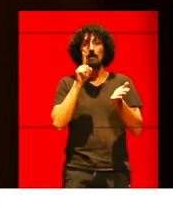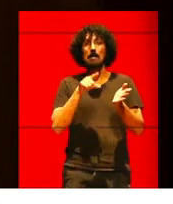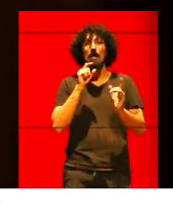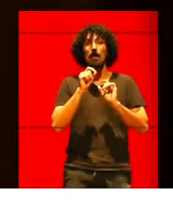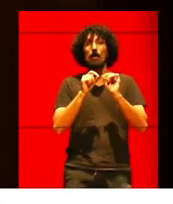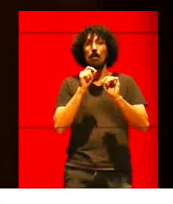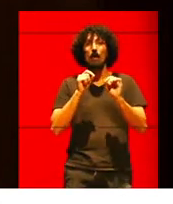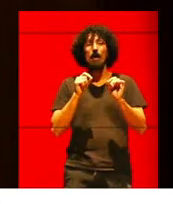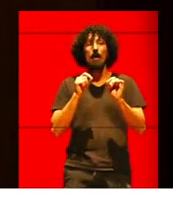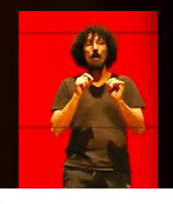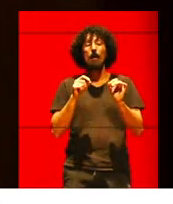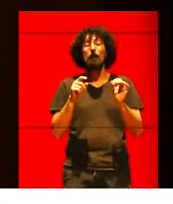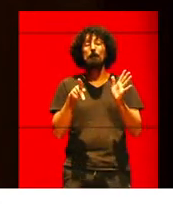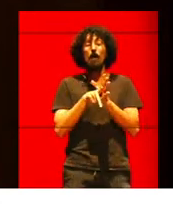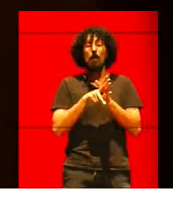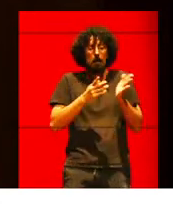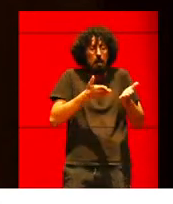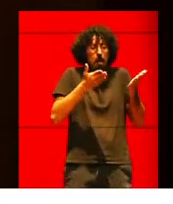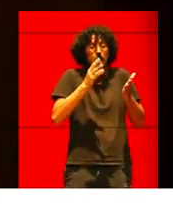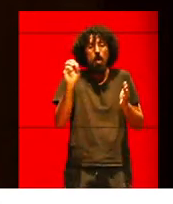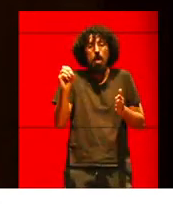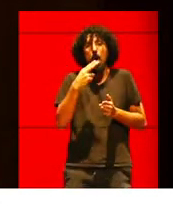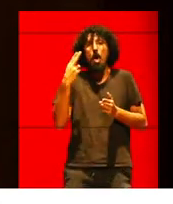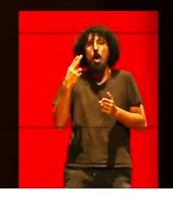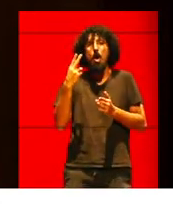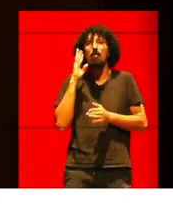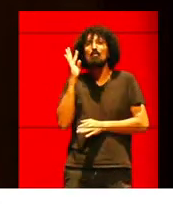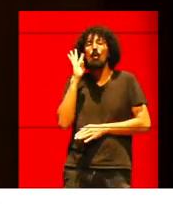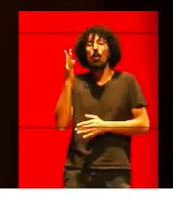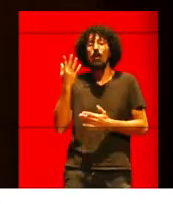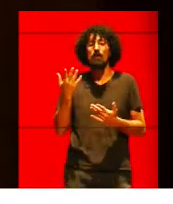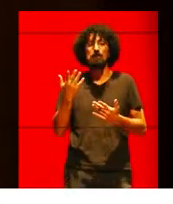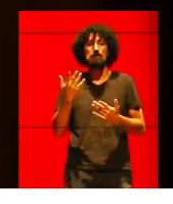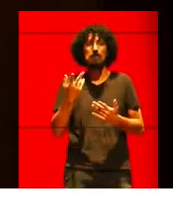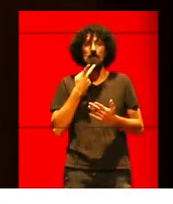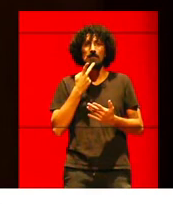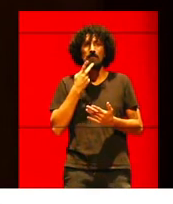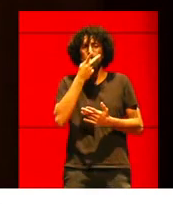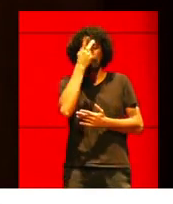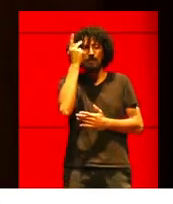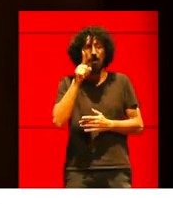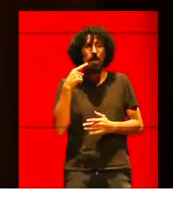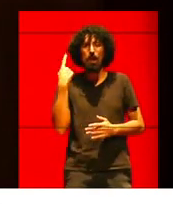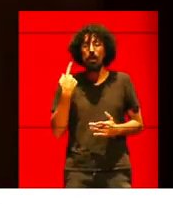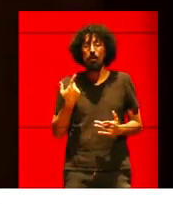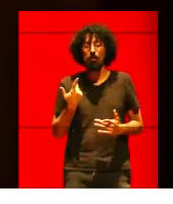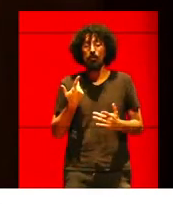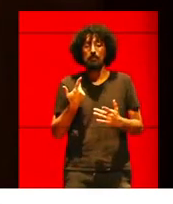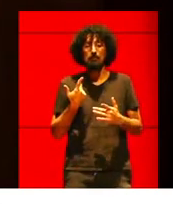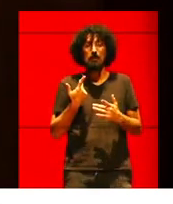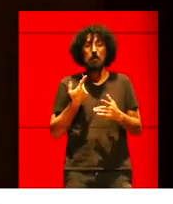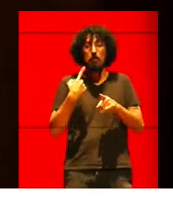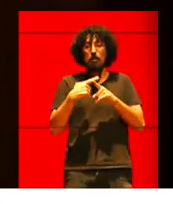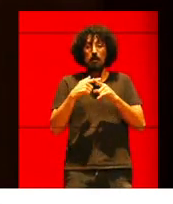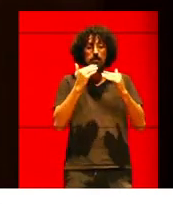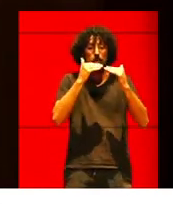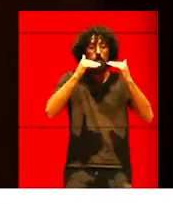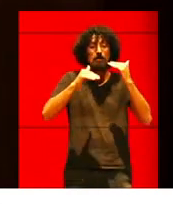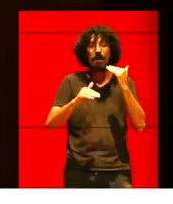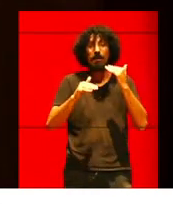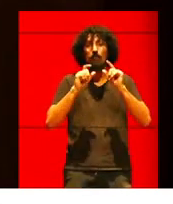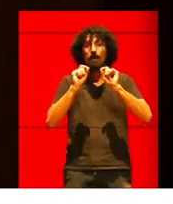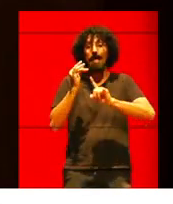ou mistificação? O cara chama a obra dela de paranoica, velho. Porque ele não concordava que a